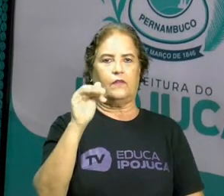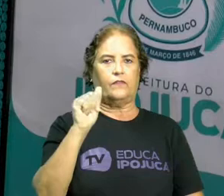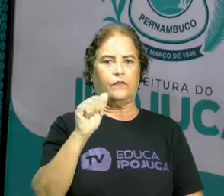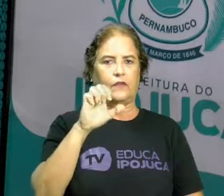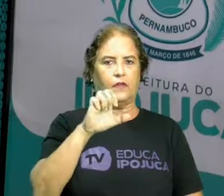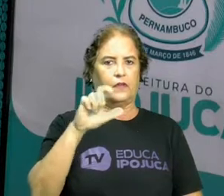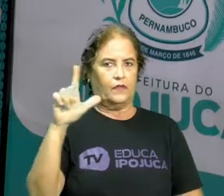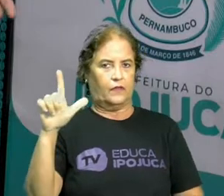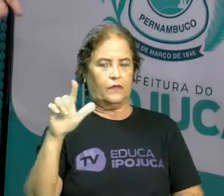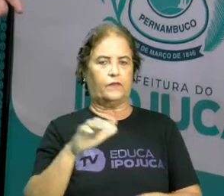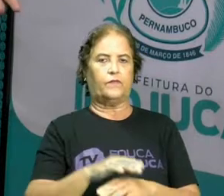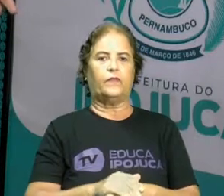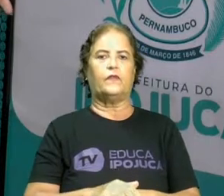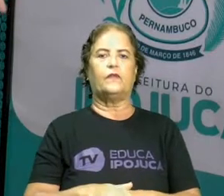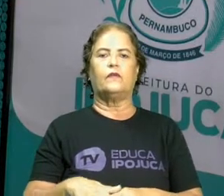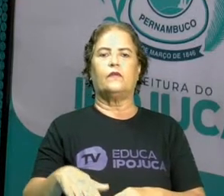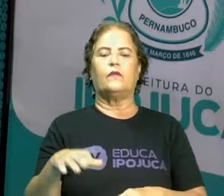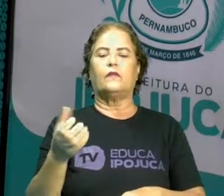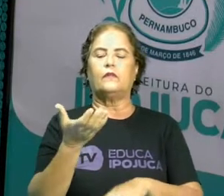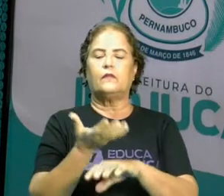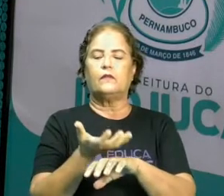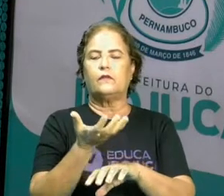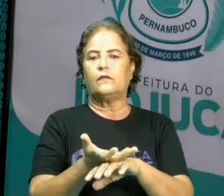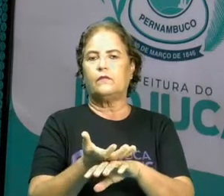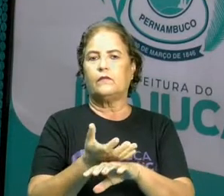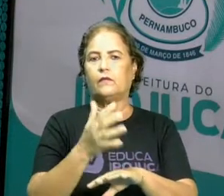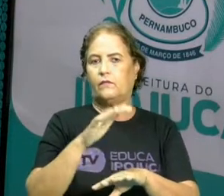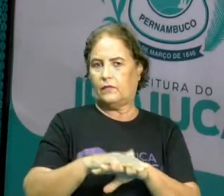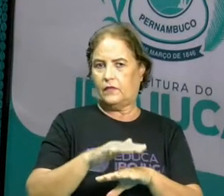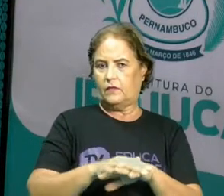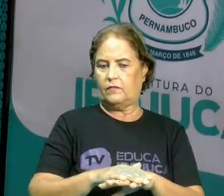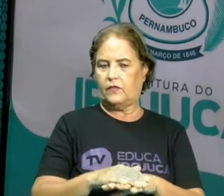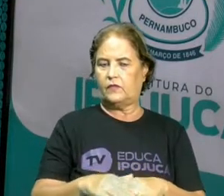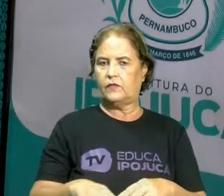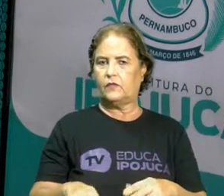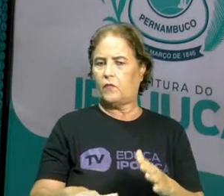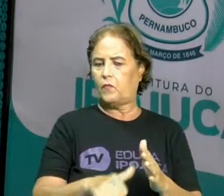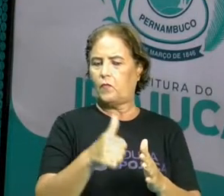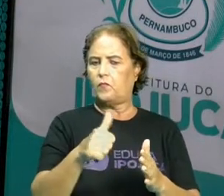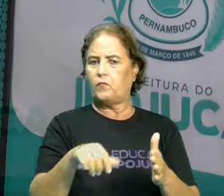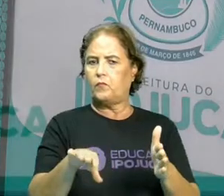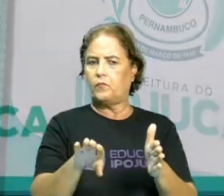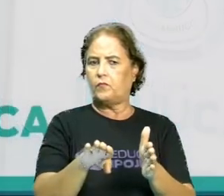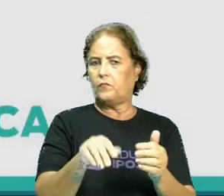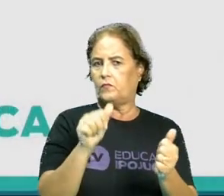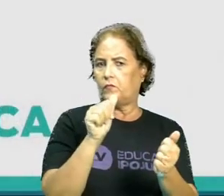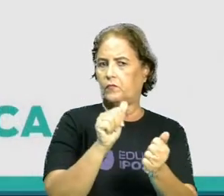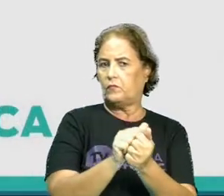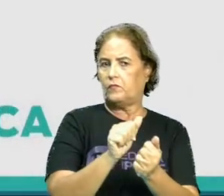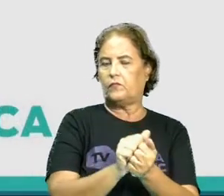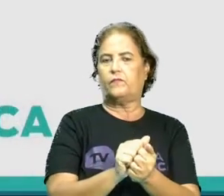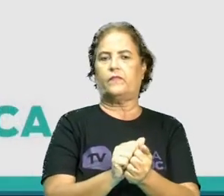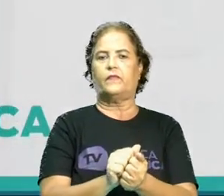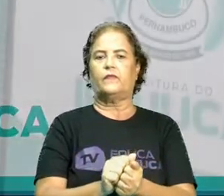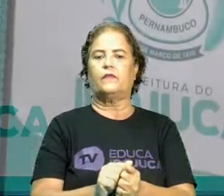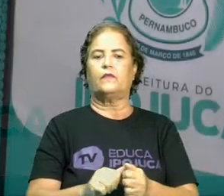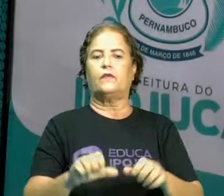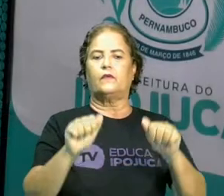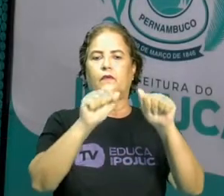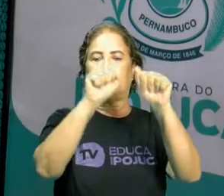falar sobre a disciplina de matemática. No nosso primeiro encontro, vamos falar sobre os sistemas de